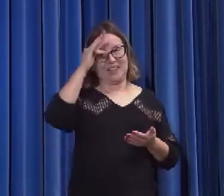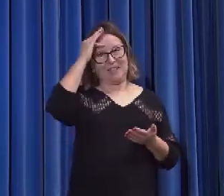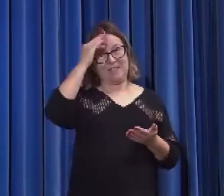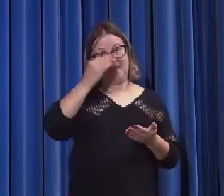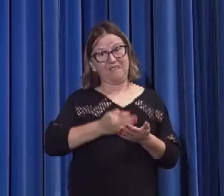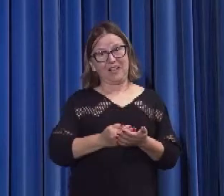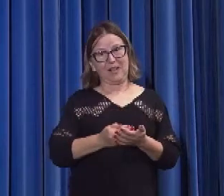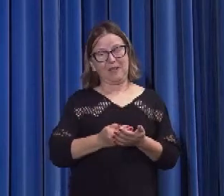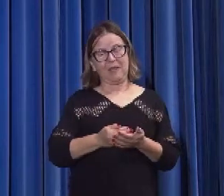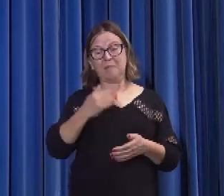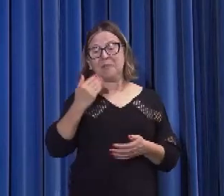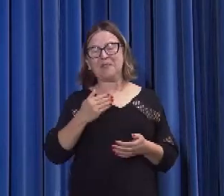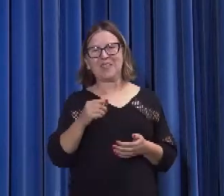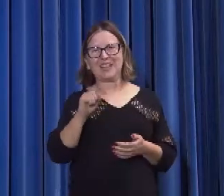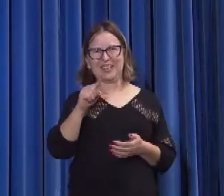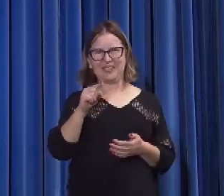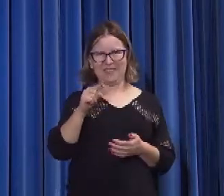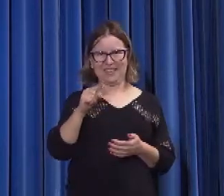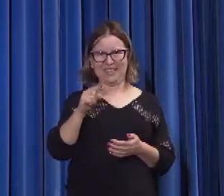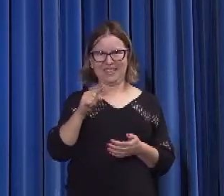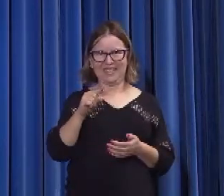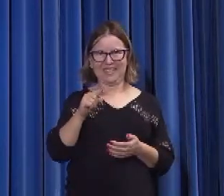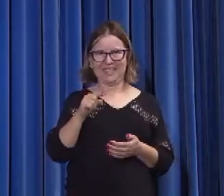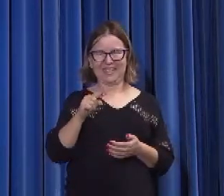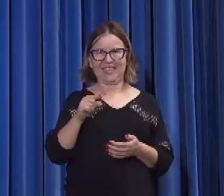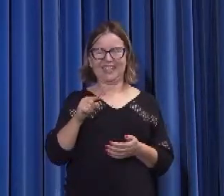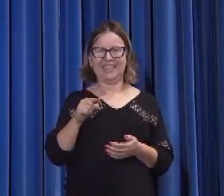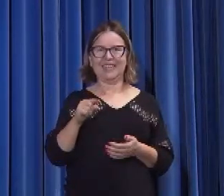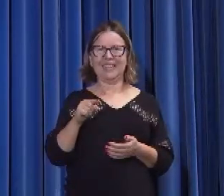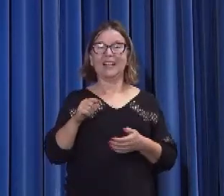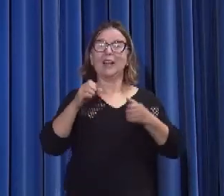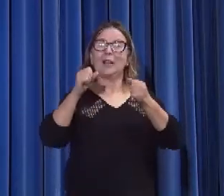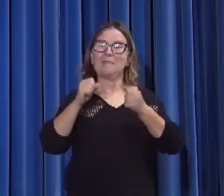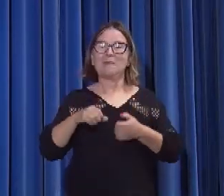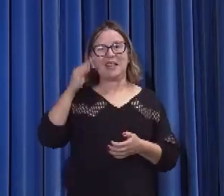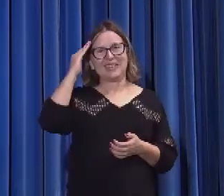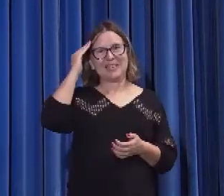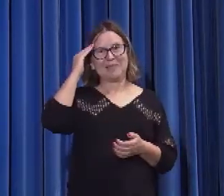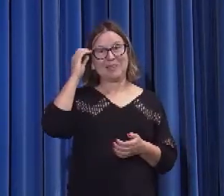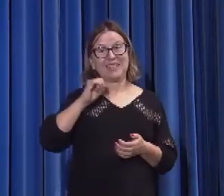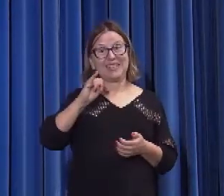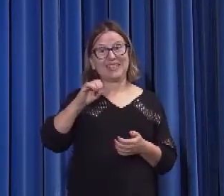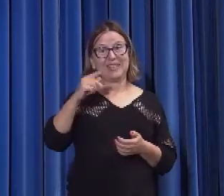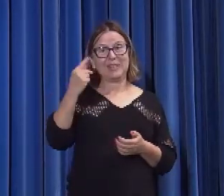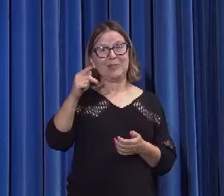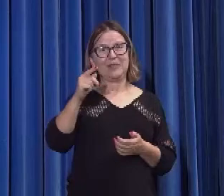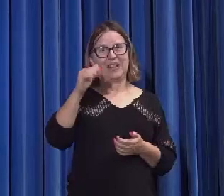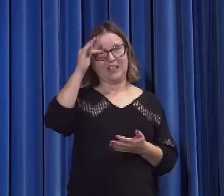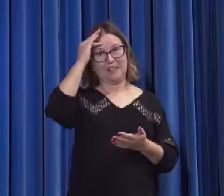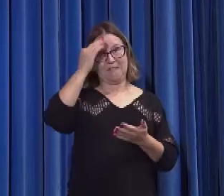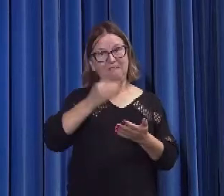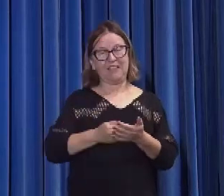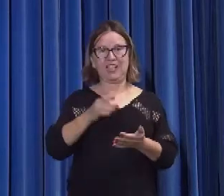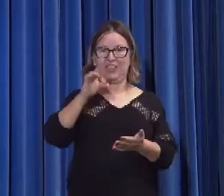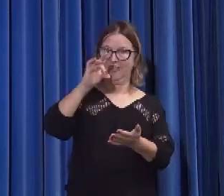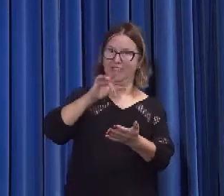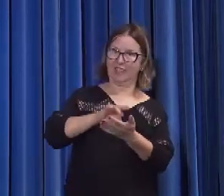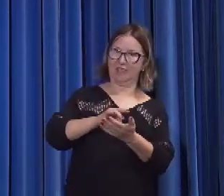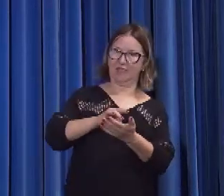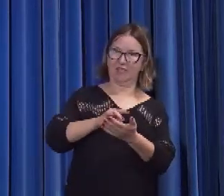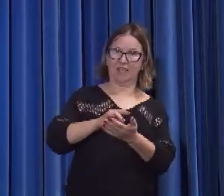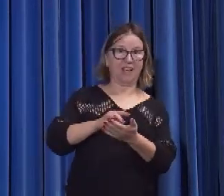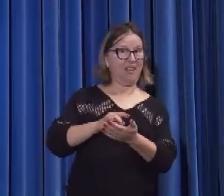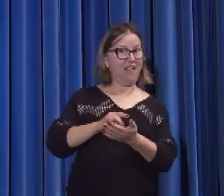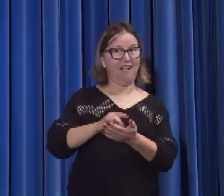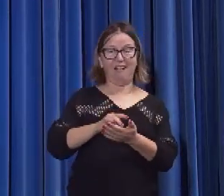a oportunidade de olhar para saber se a sua fé é genuína ou é uma crença qualquer. E se for uma